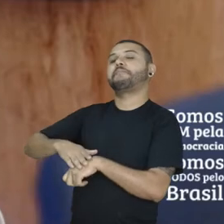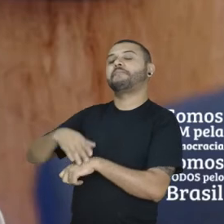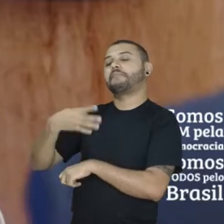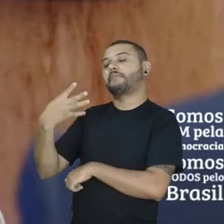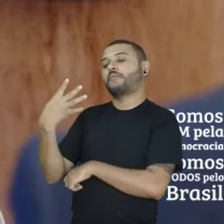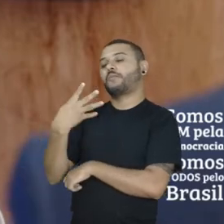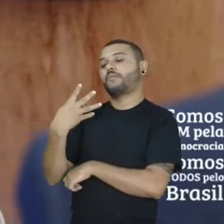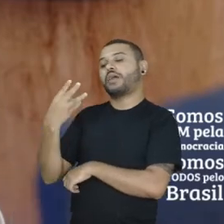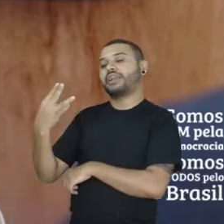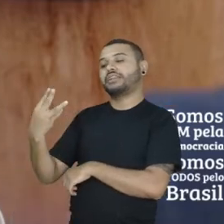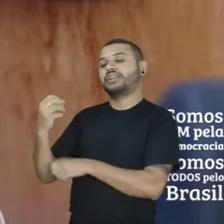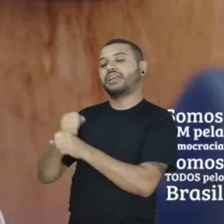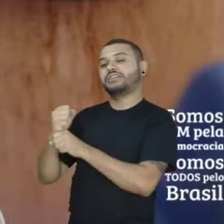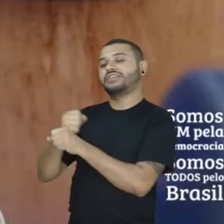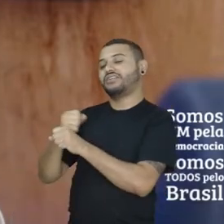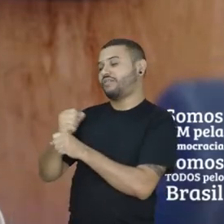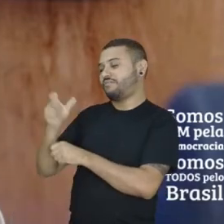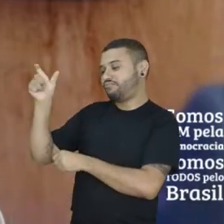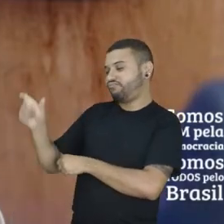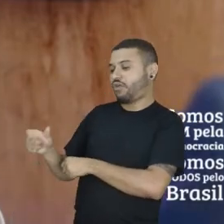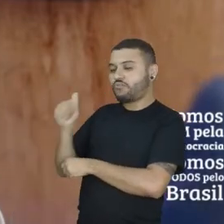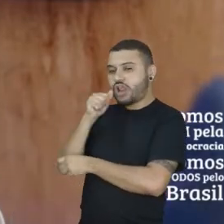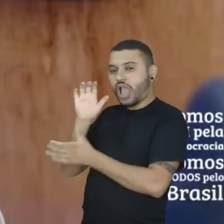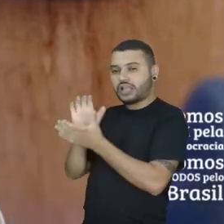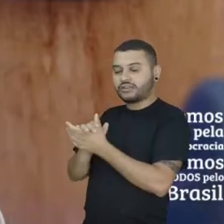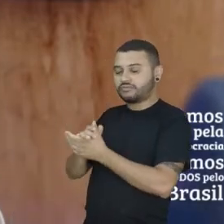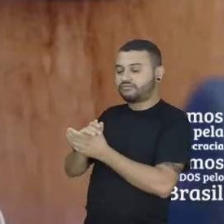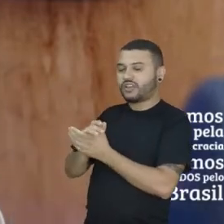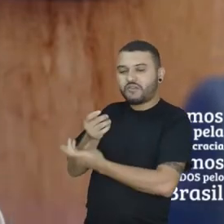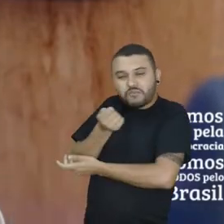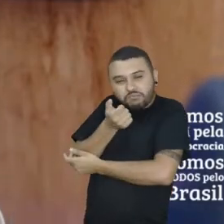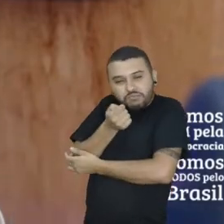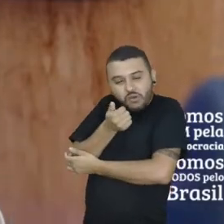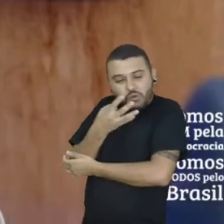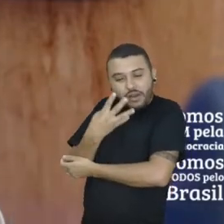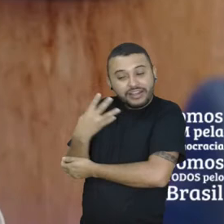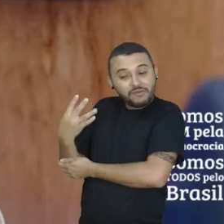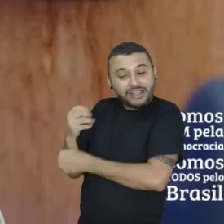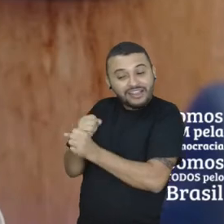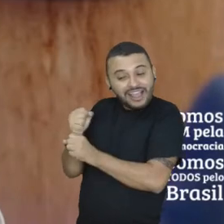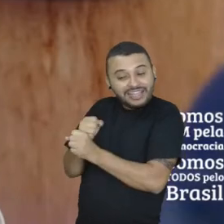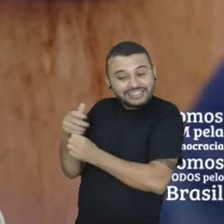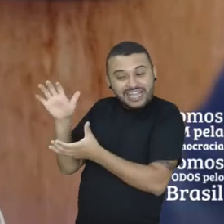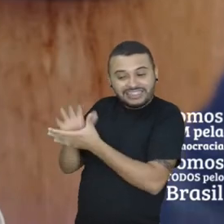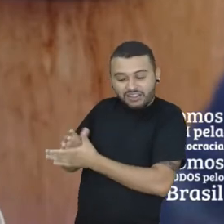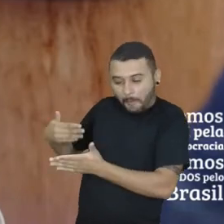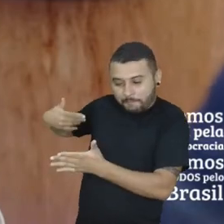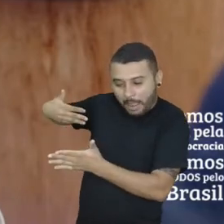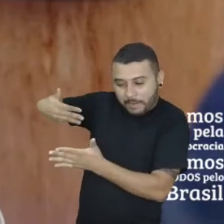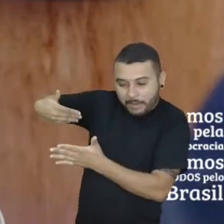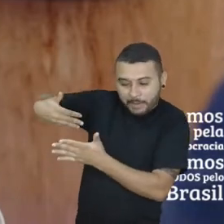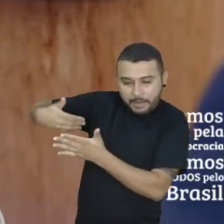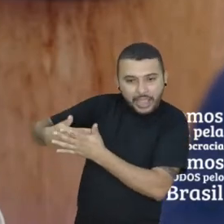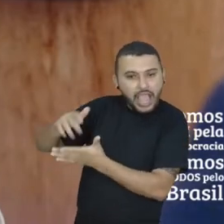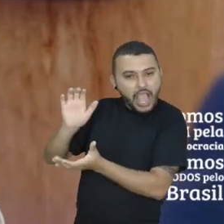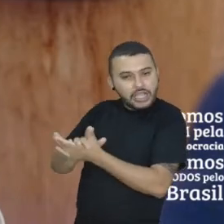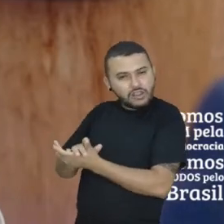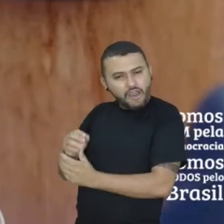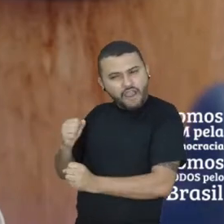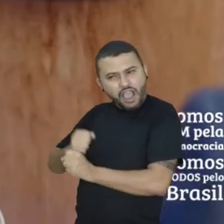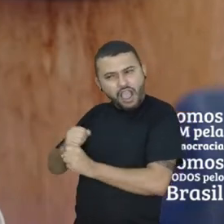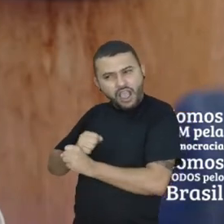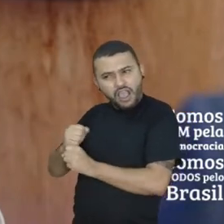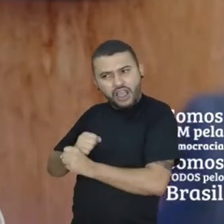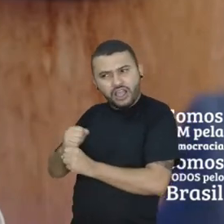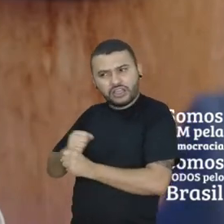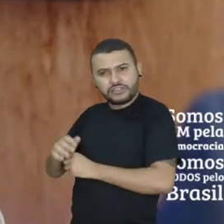43 anos, daqui a pouco vou fazer 44 anos de casado. A idade do Pava. Para